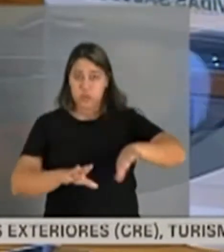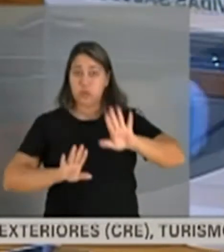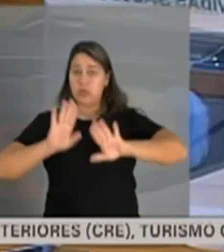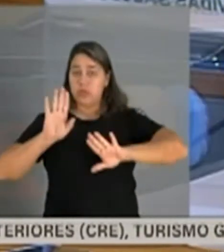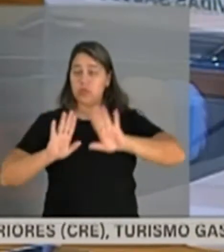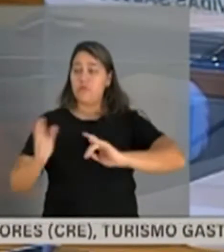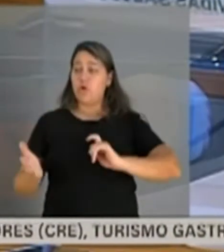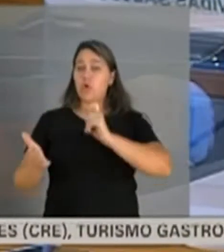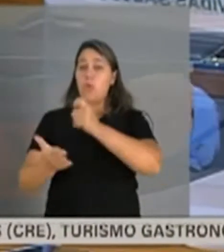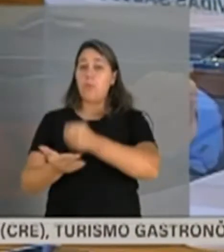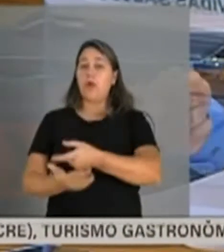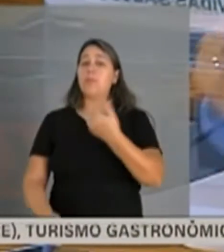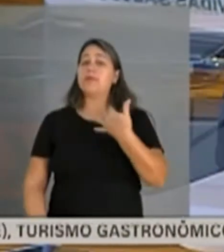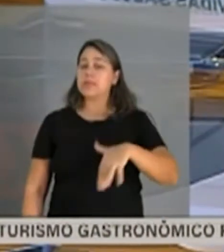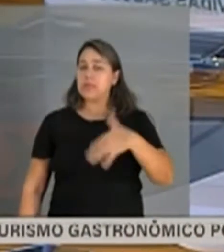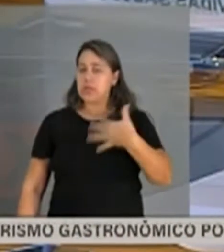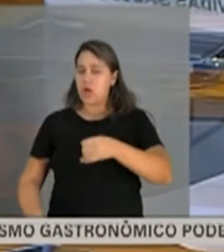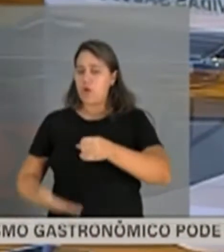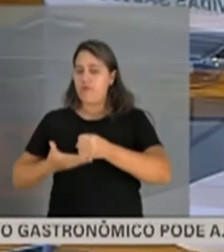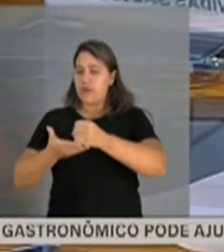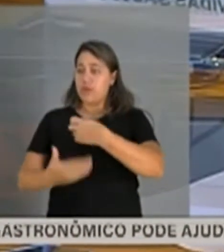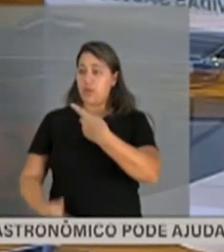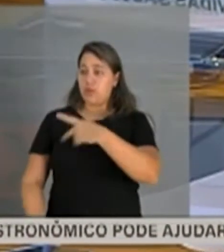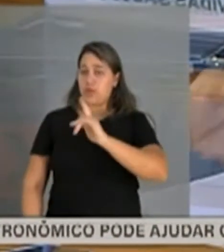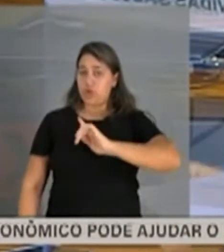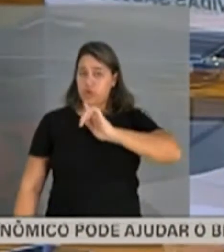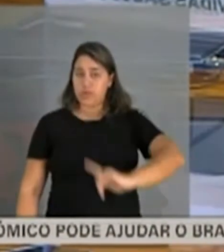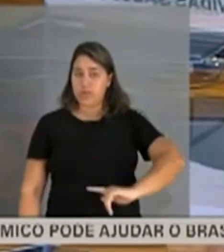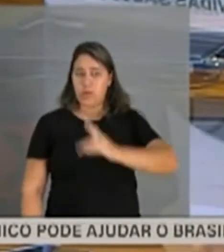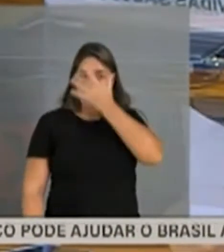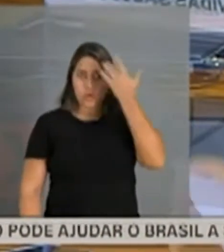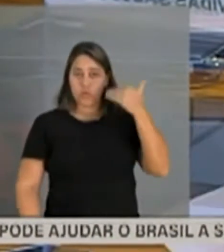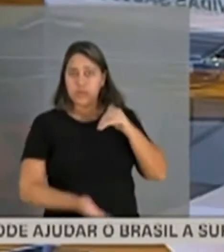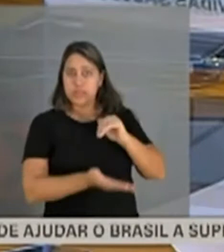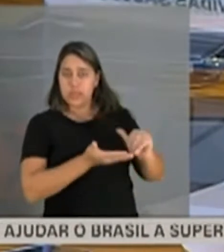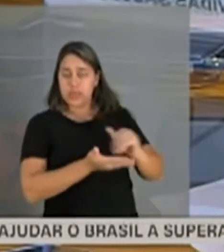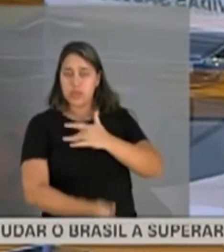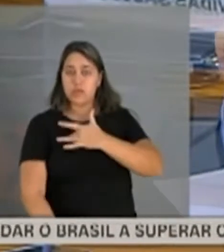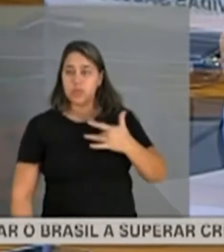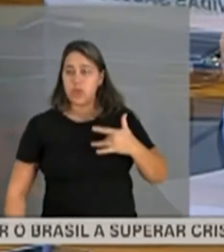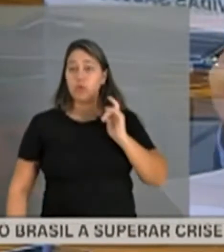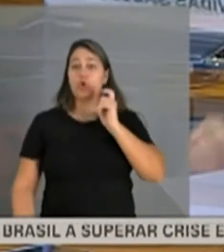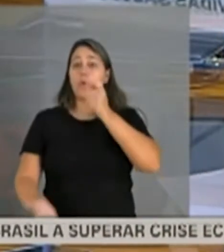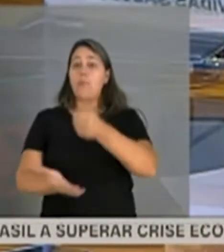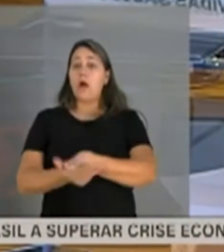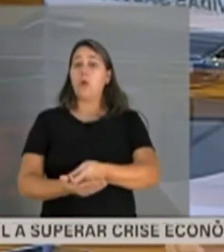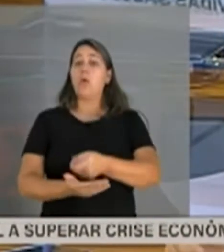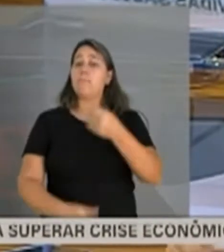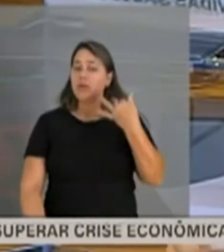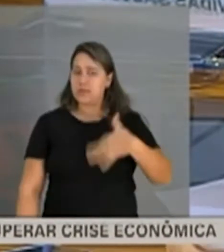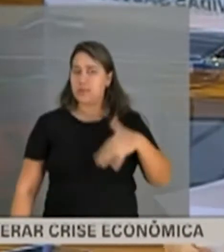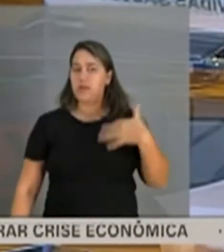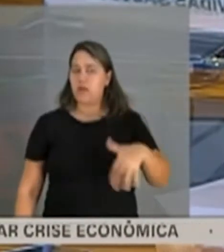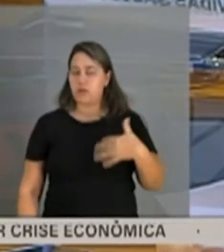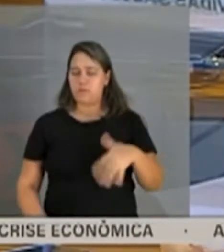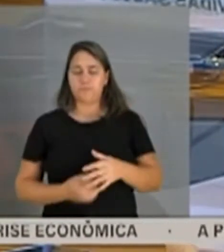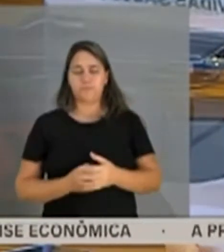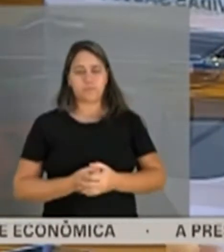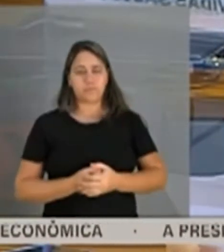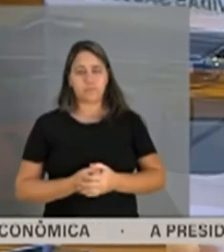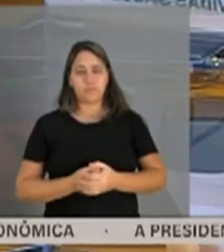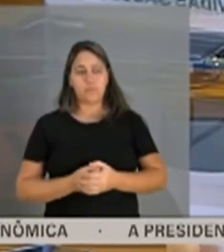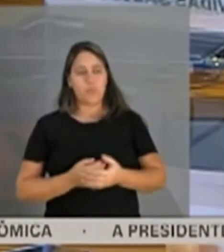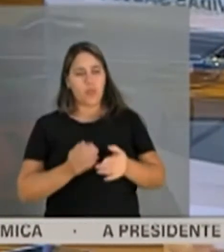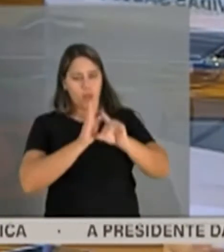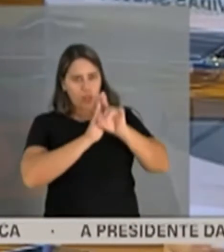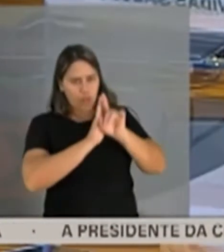oferecido à Secretaria de Saúde, na sua gestão, como secretário de Saúde. Comprou pelo maior preço e que a auditoria